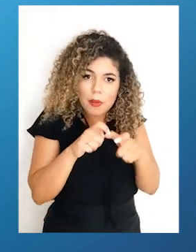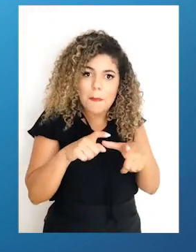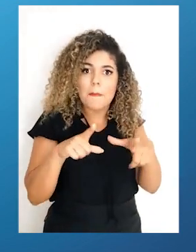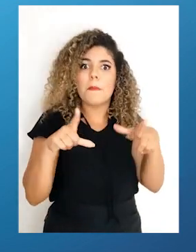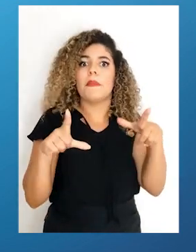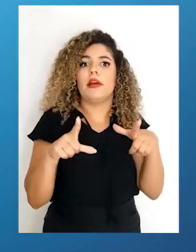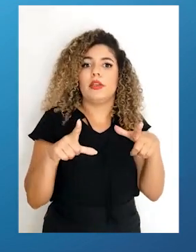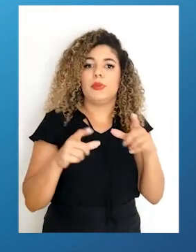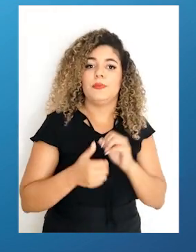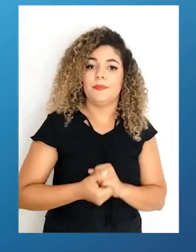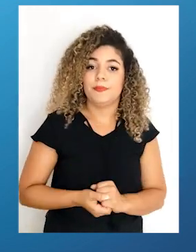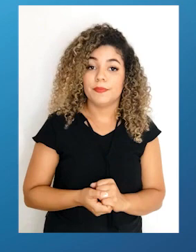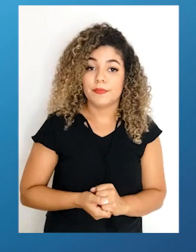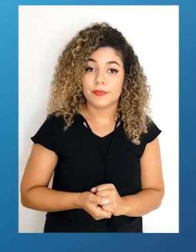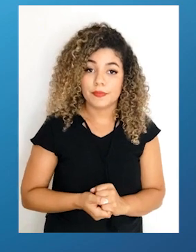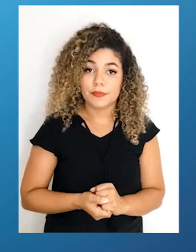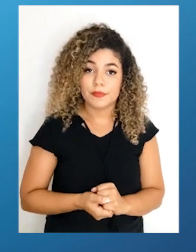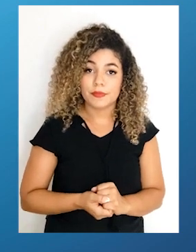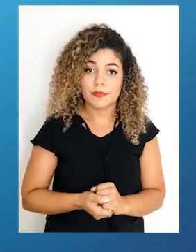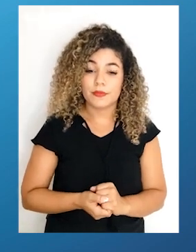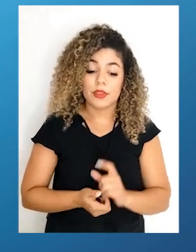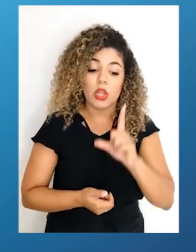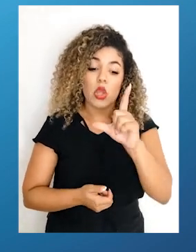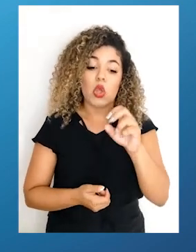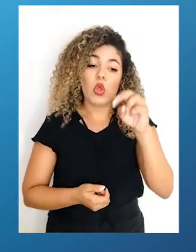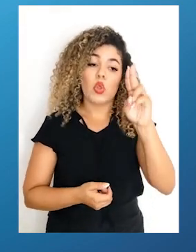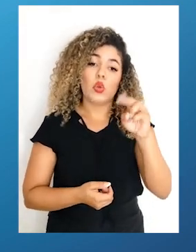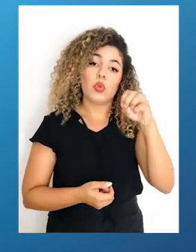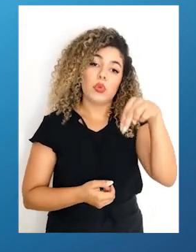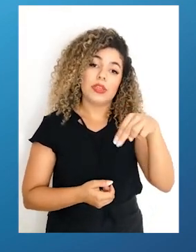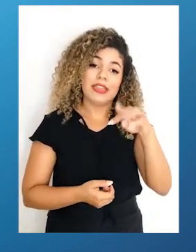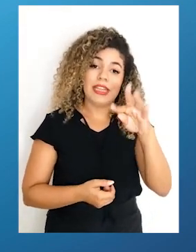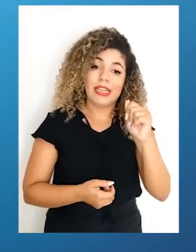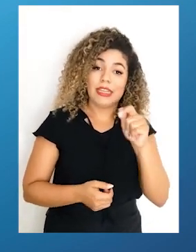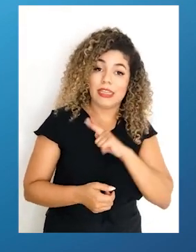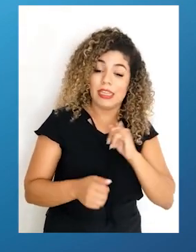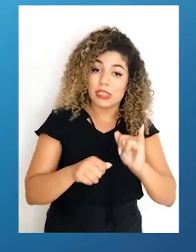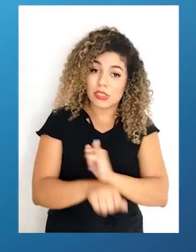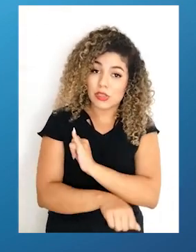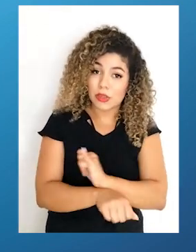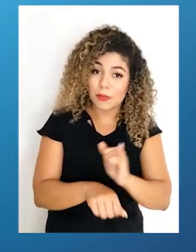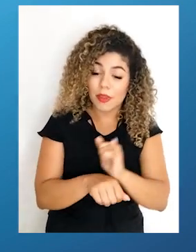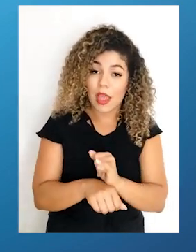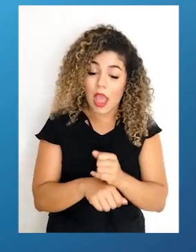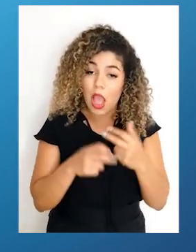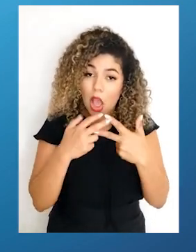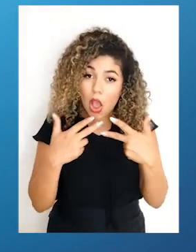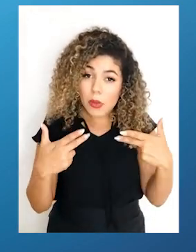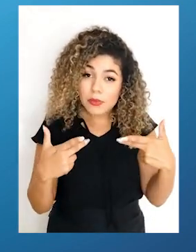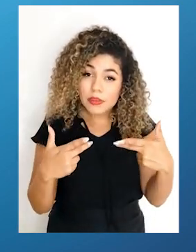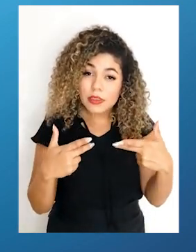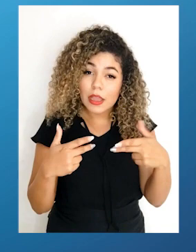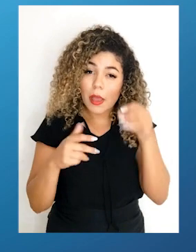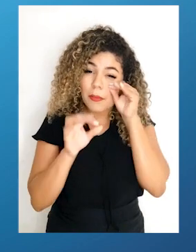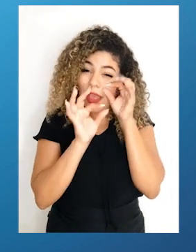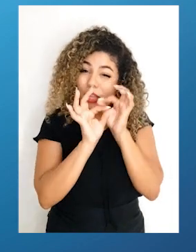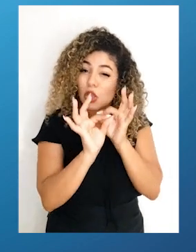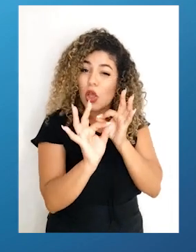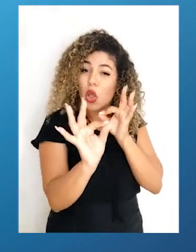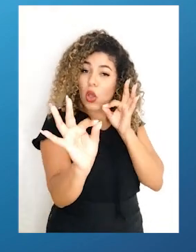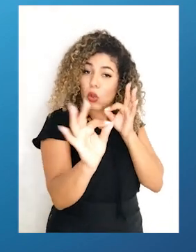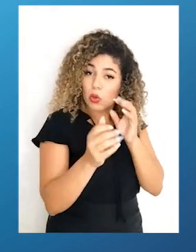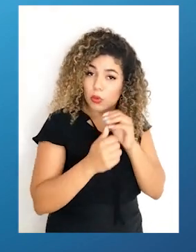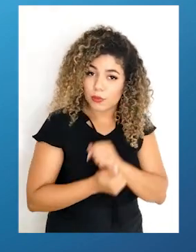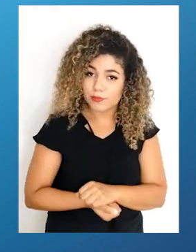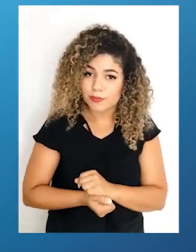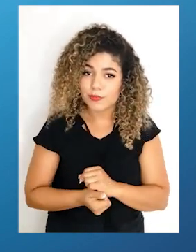Lunetas. Aqui nós temos um dispositivo para observar objetos distantes, com uma distância focal muito maior. Essas imagens são aumentadas